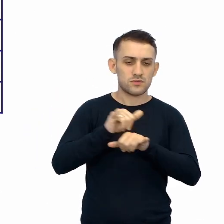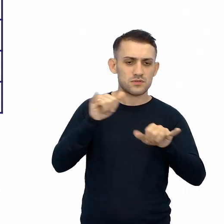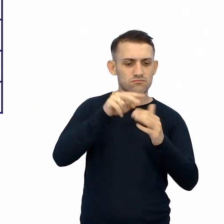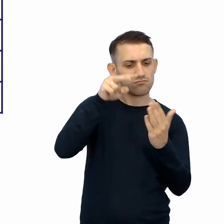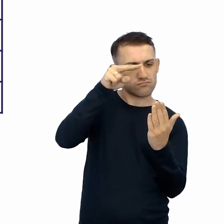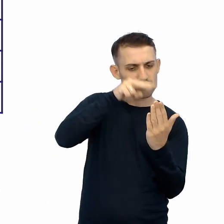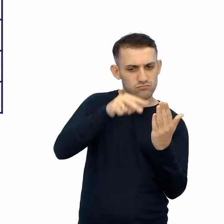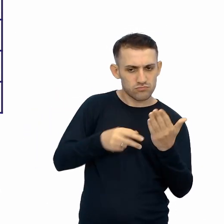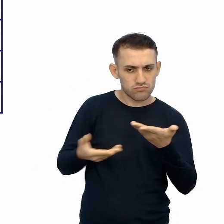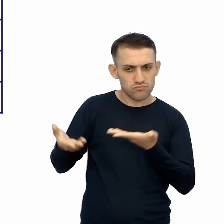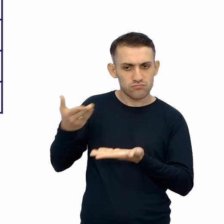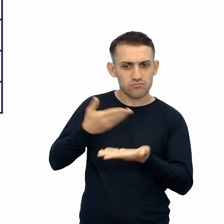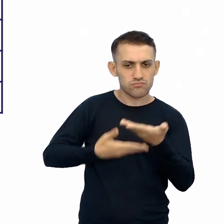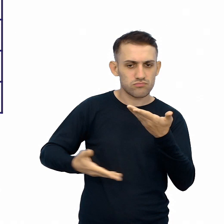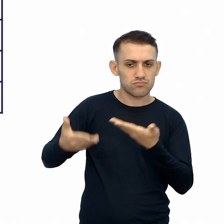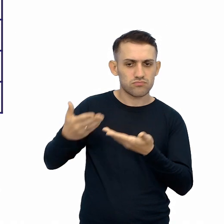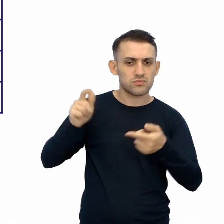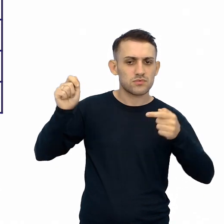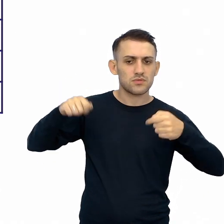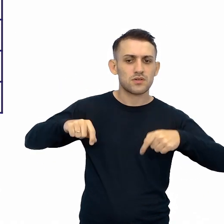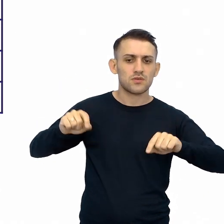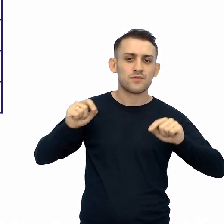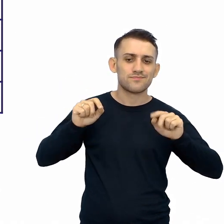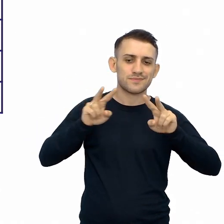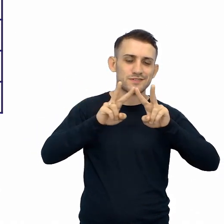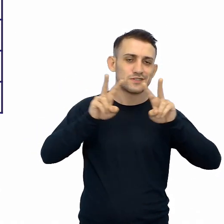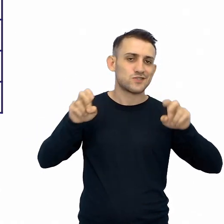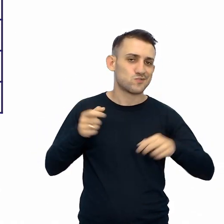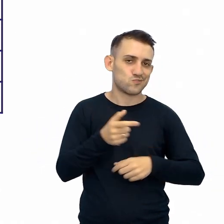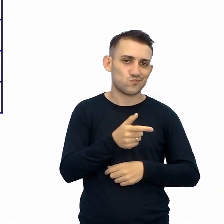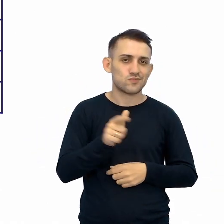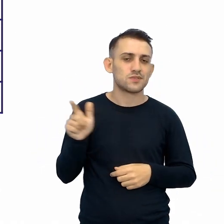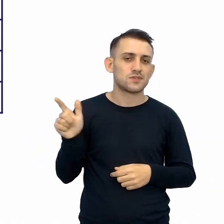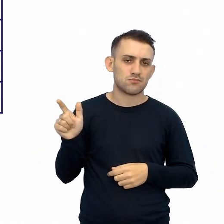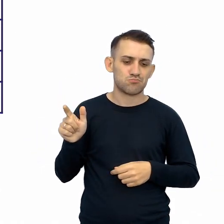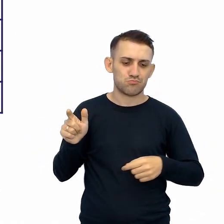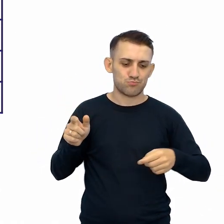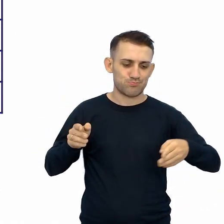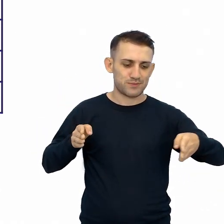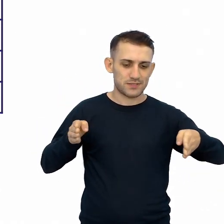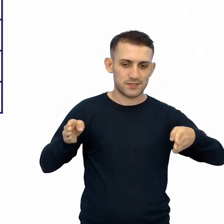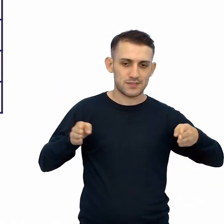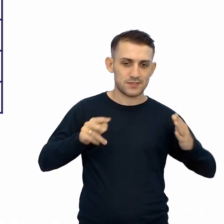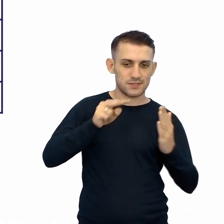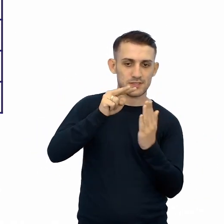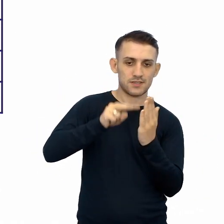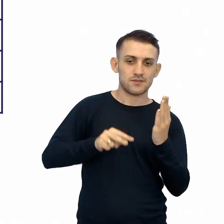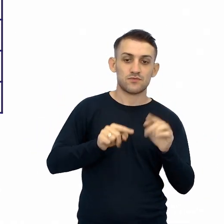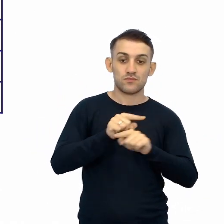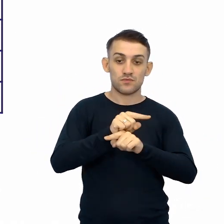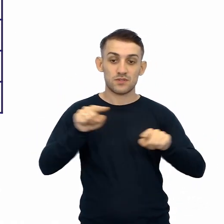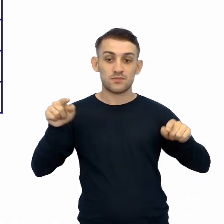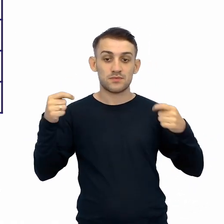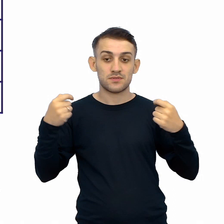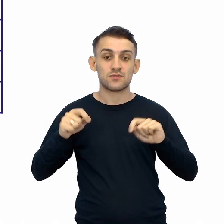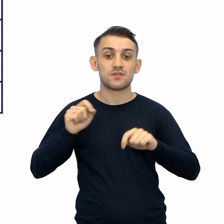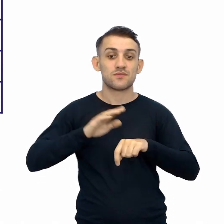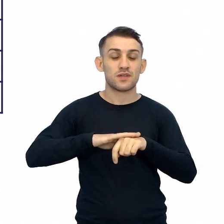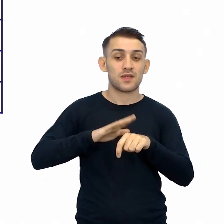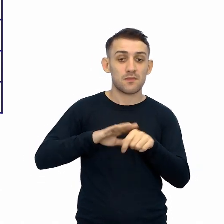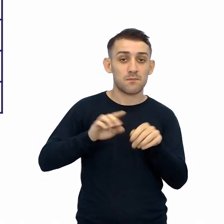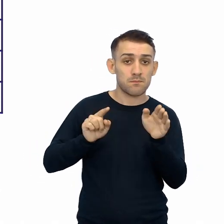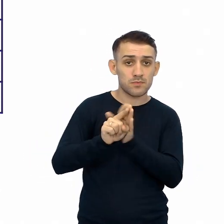notícia, de propósito, está sem título, tá? Durante a leitura, vocês devem propor questões